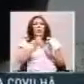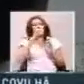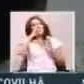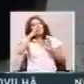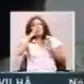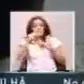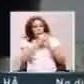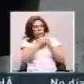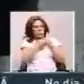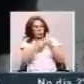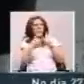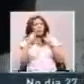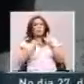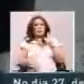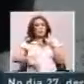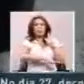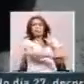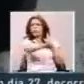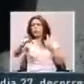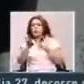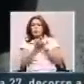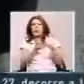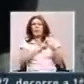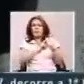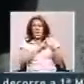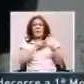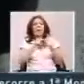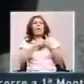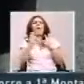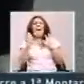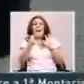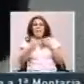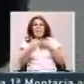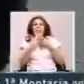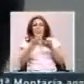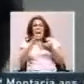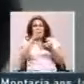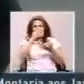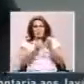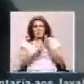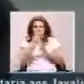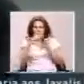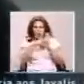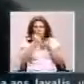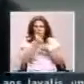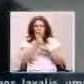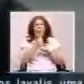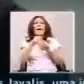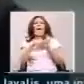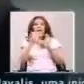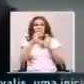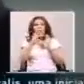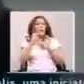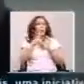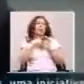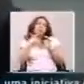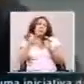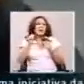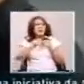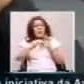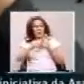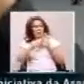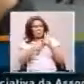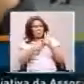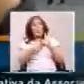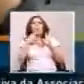ser fundamental também para limitar algumas atividades. A questão do código de praxe regulará seguramente algumas